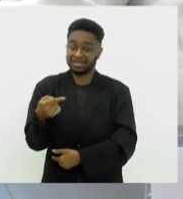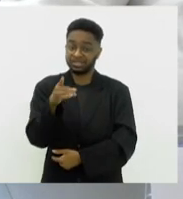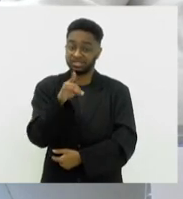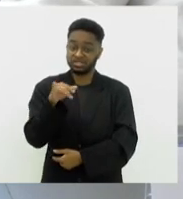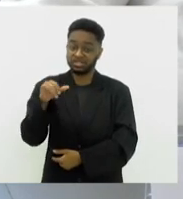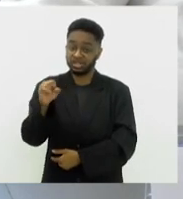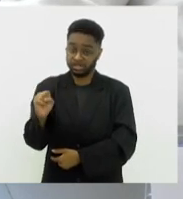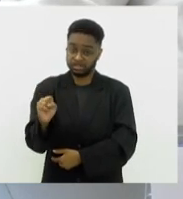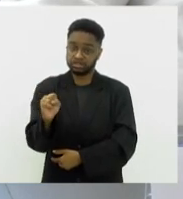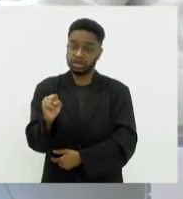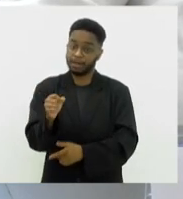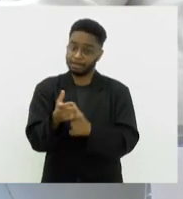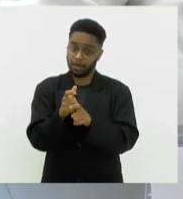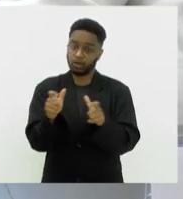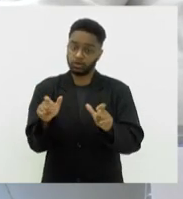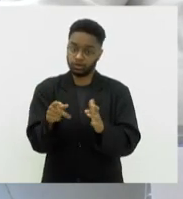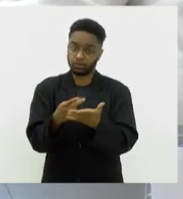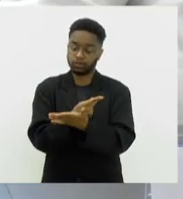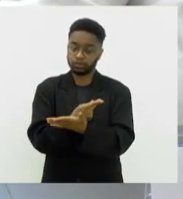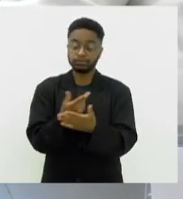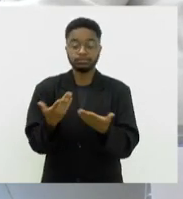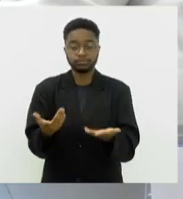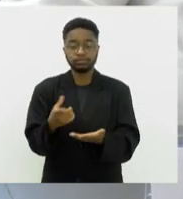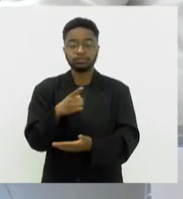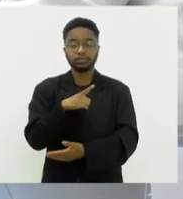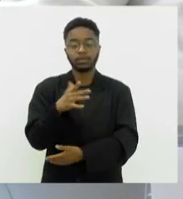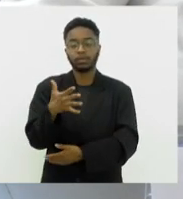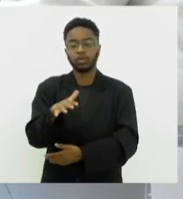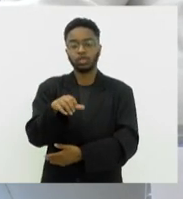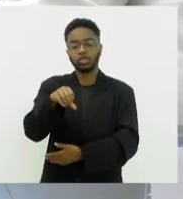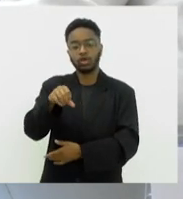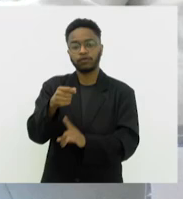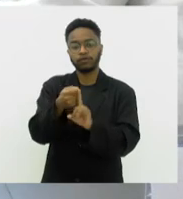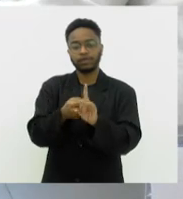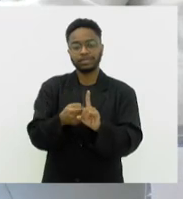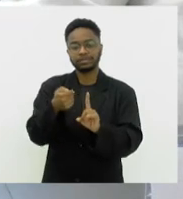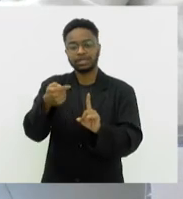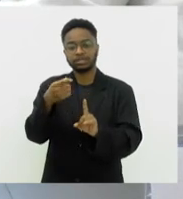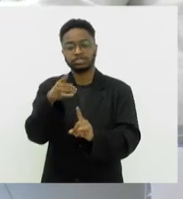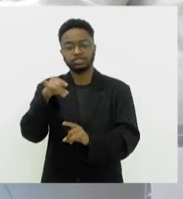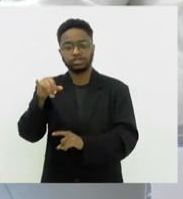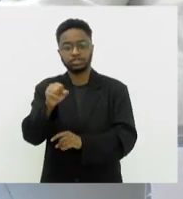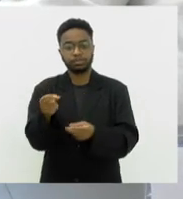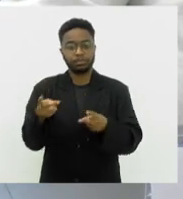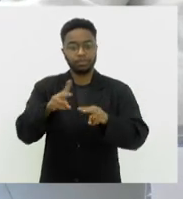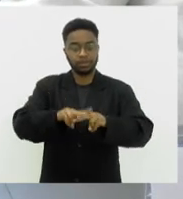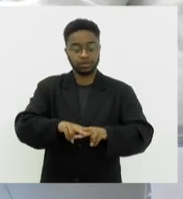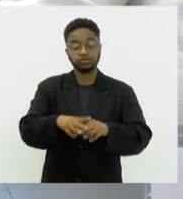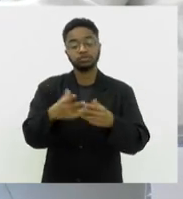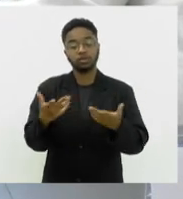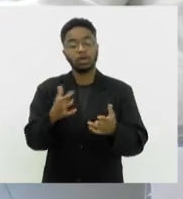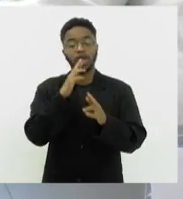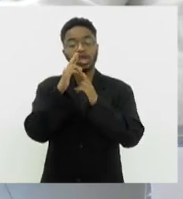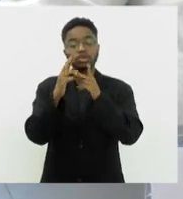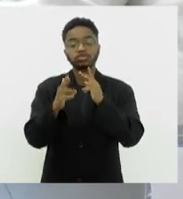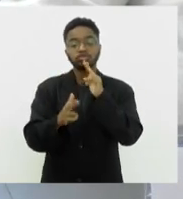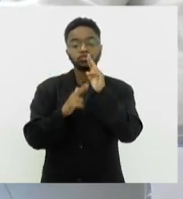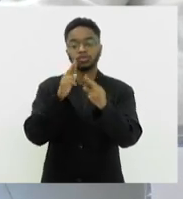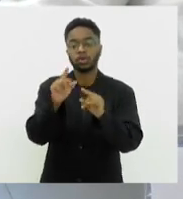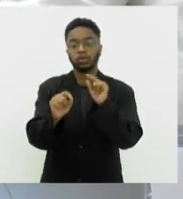isso chega aproximadamente 9 meses e 7 dias de prisão que resultaram no final